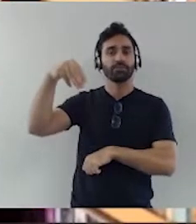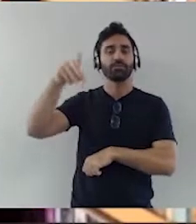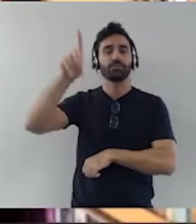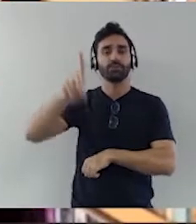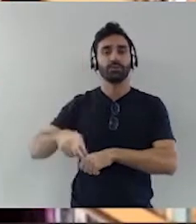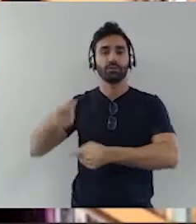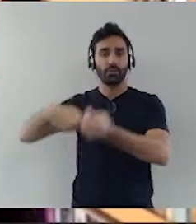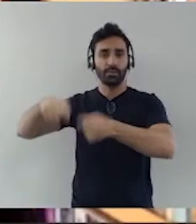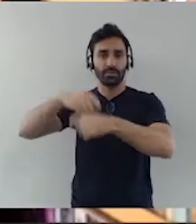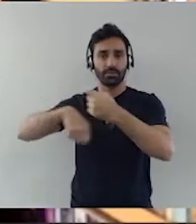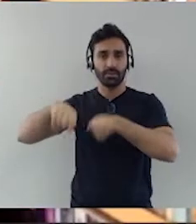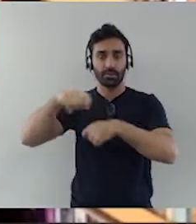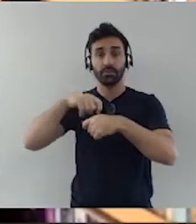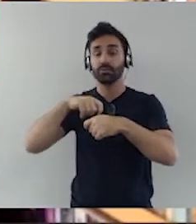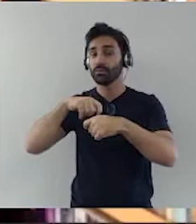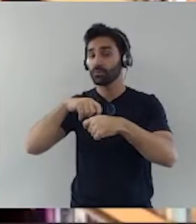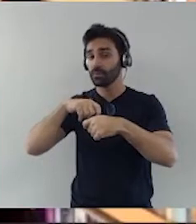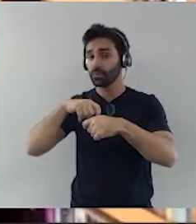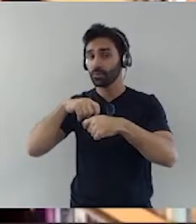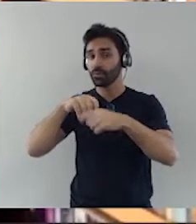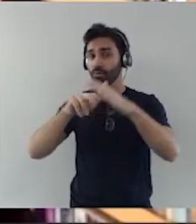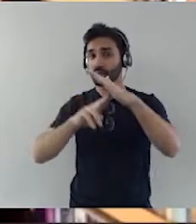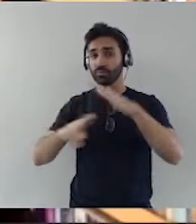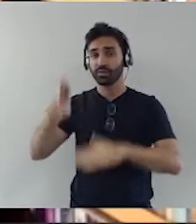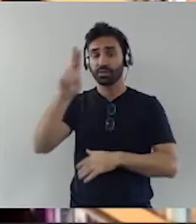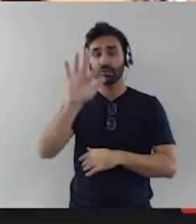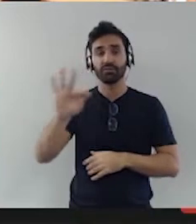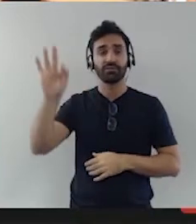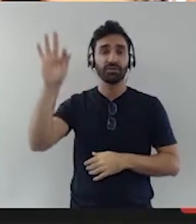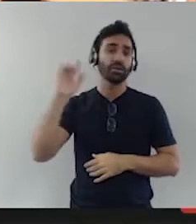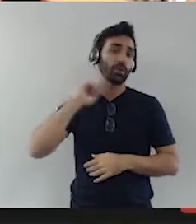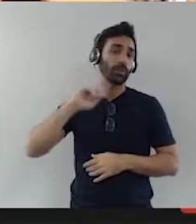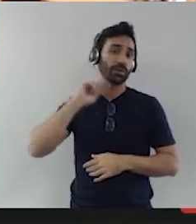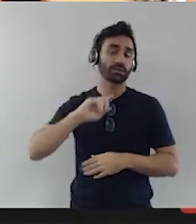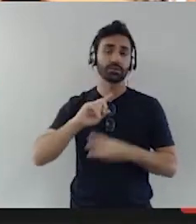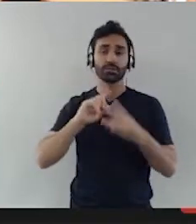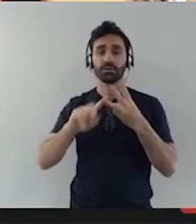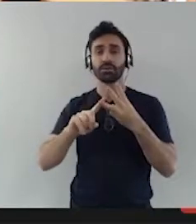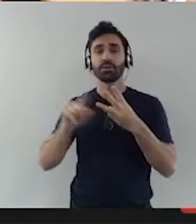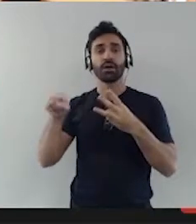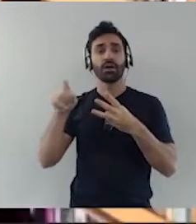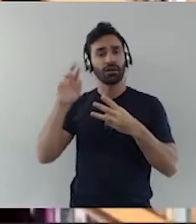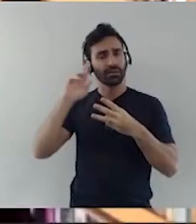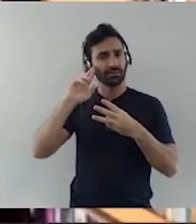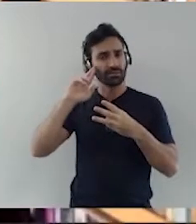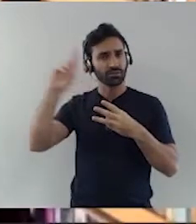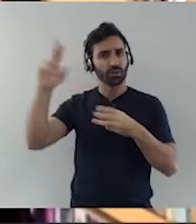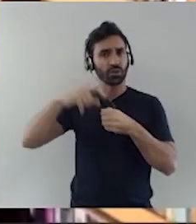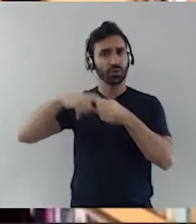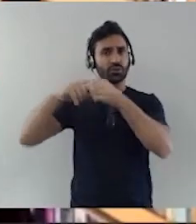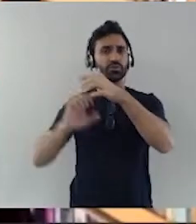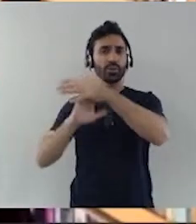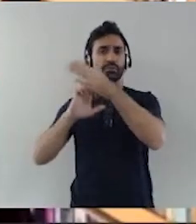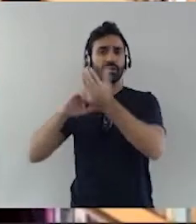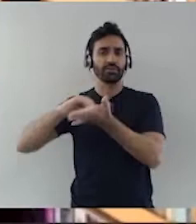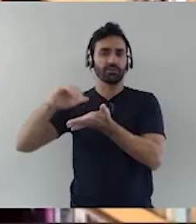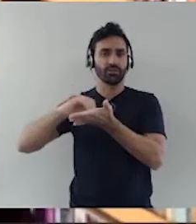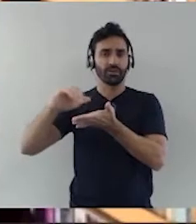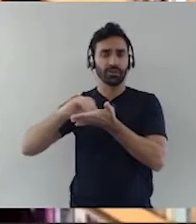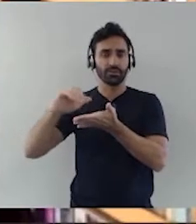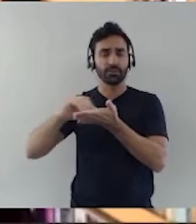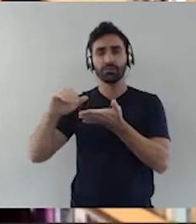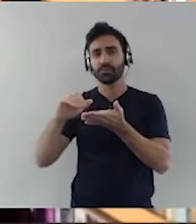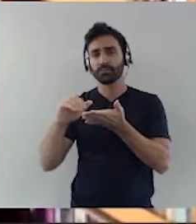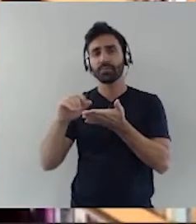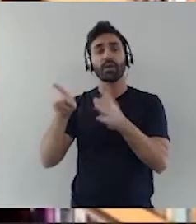Direito Comercial pela Universidade Federal de Minas Gerais, sócia fundadora da Mota Bicalho Sociedade de Advogados,